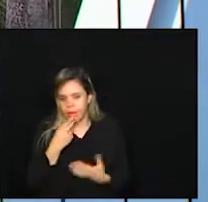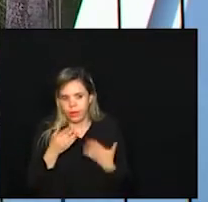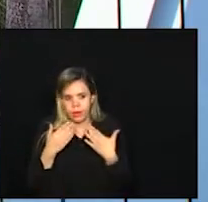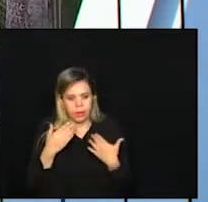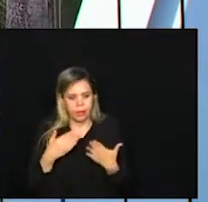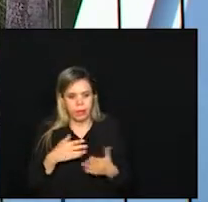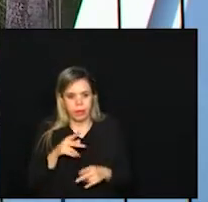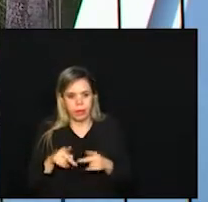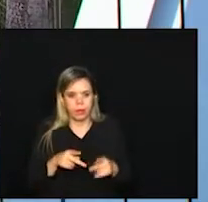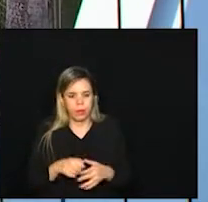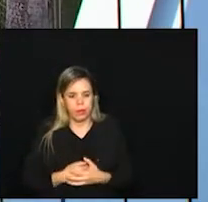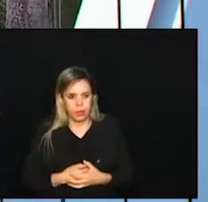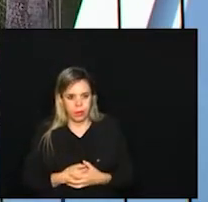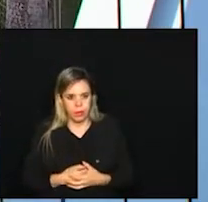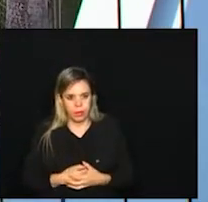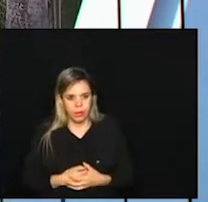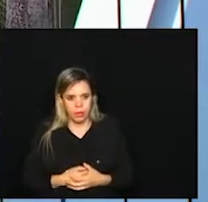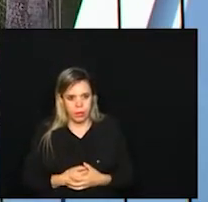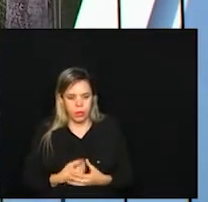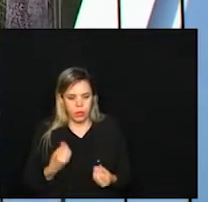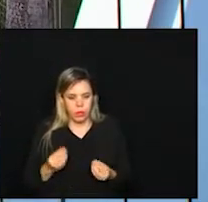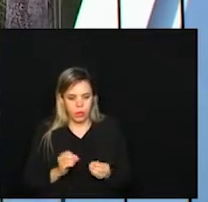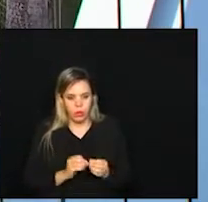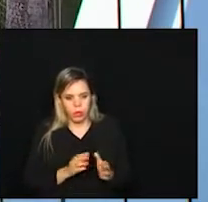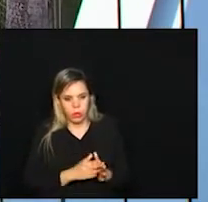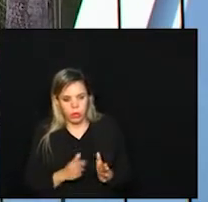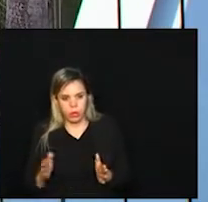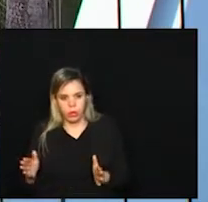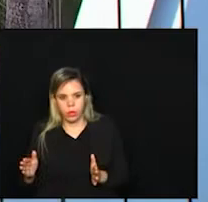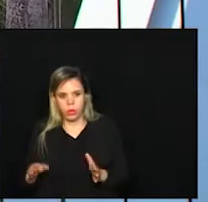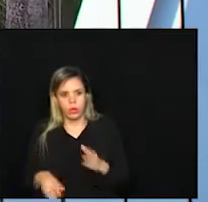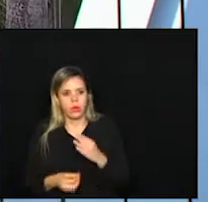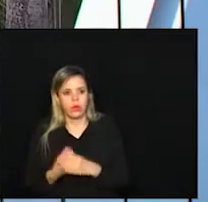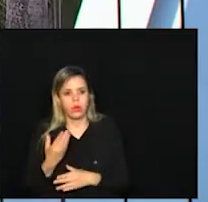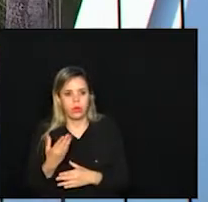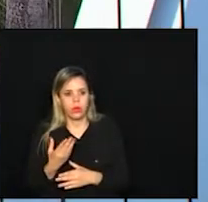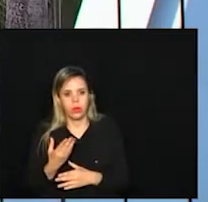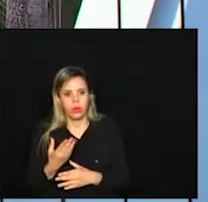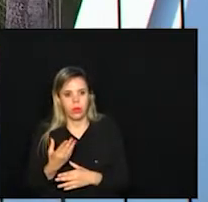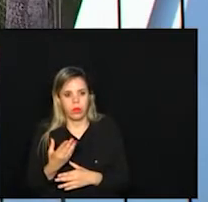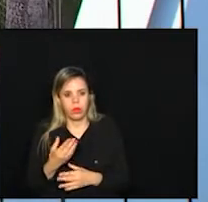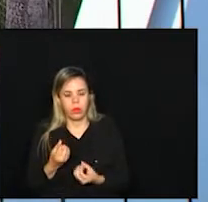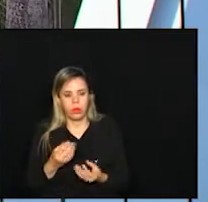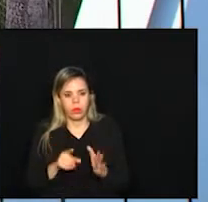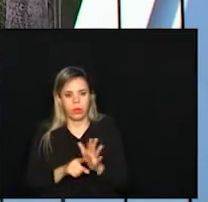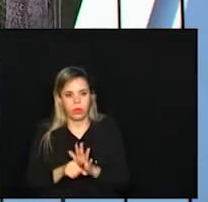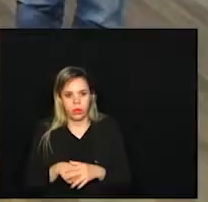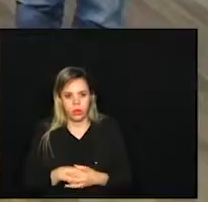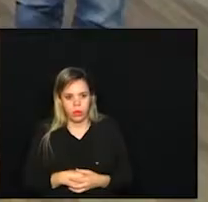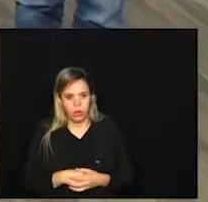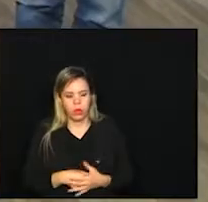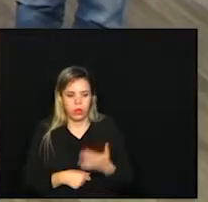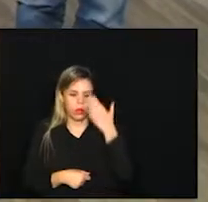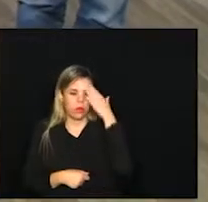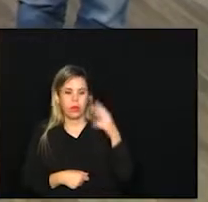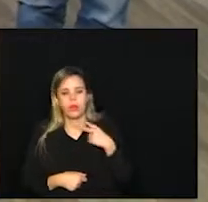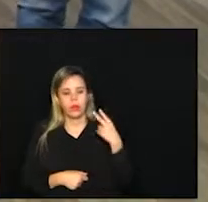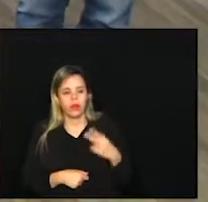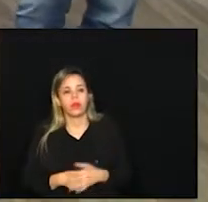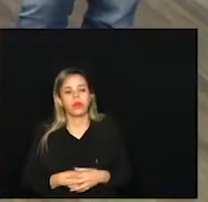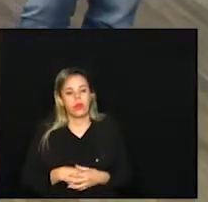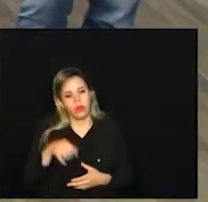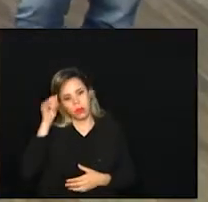dialogar e com cidadão e dizer em que pé está atualizando aí essas informações obrigada a